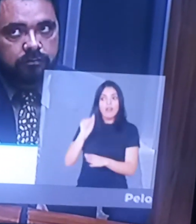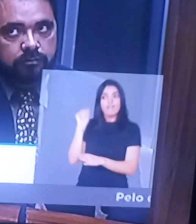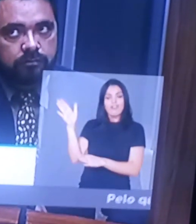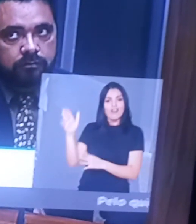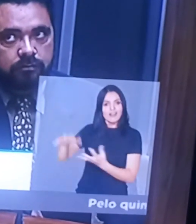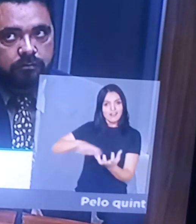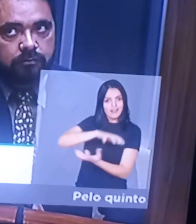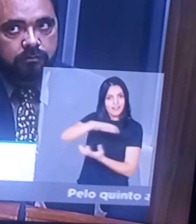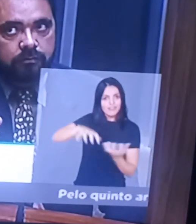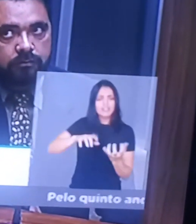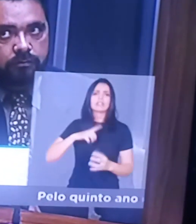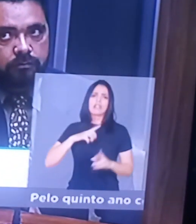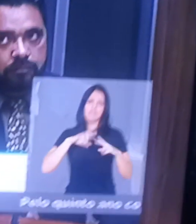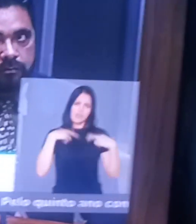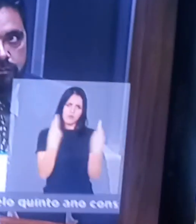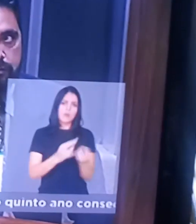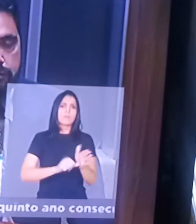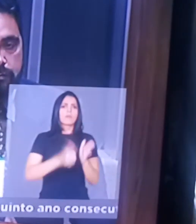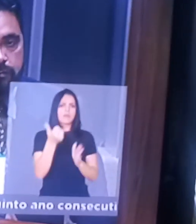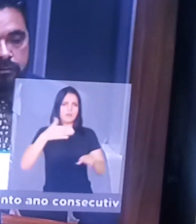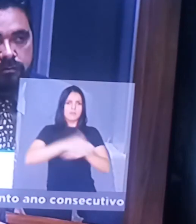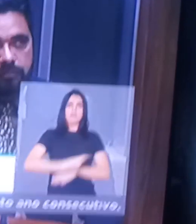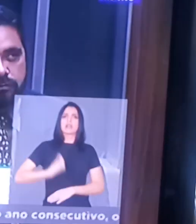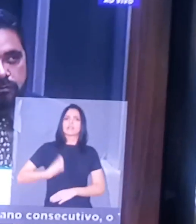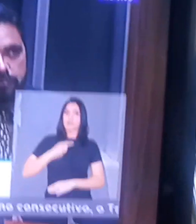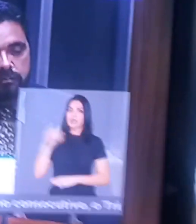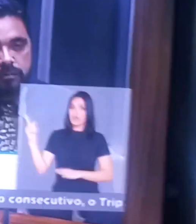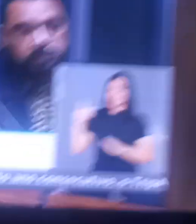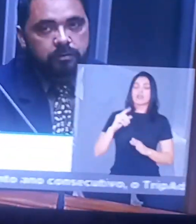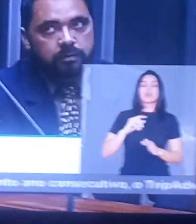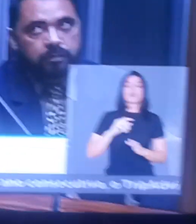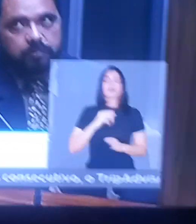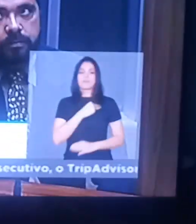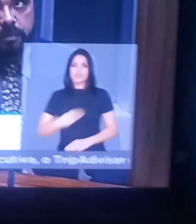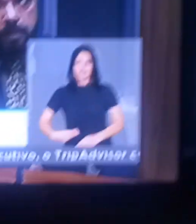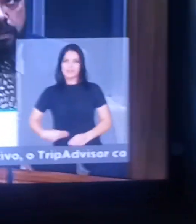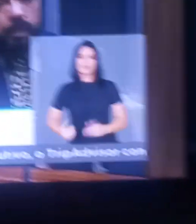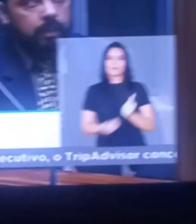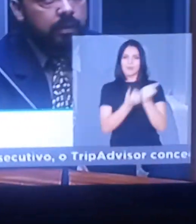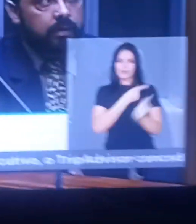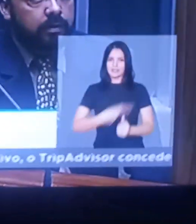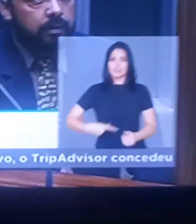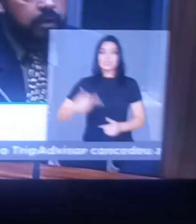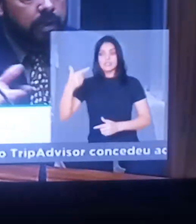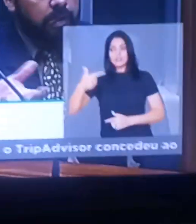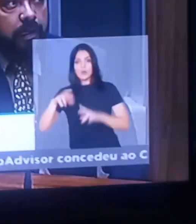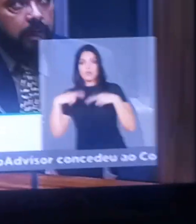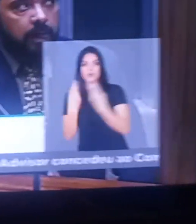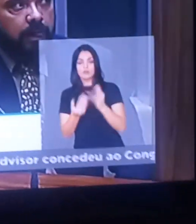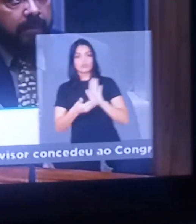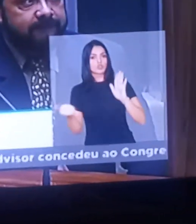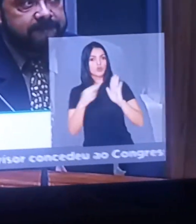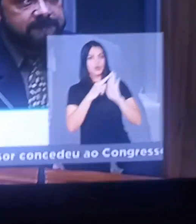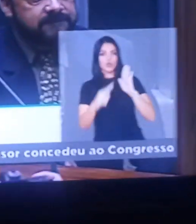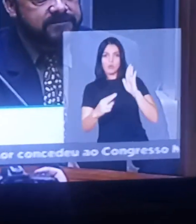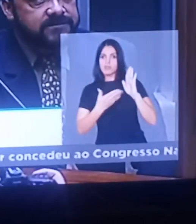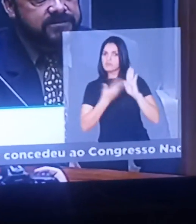Fizeram várias reuniões. A primeira eu participei na Casa Civil. Na segunda me tiraram da lista e não consegui participar, não sei o